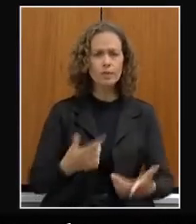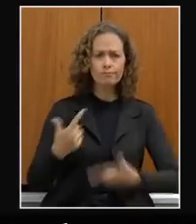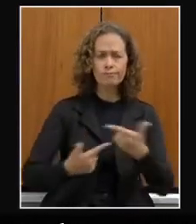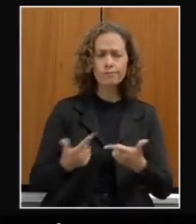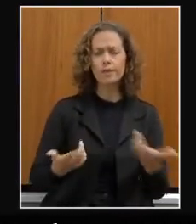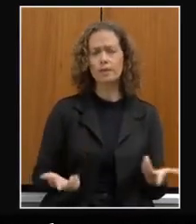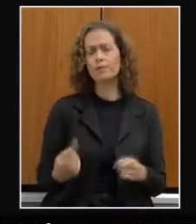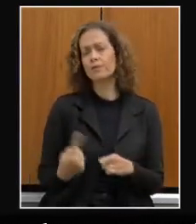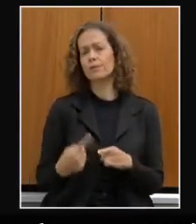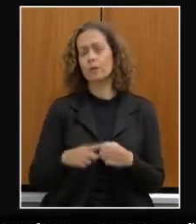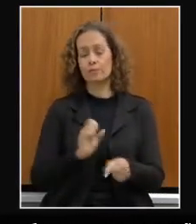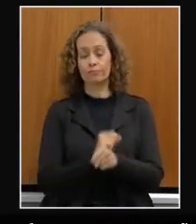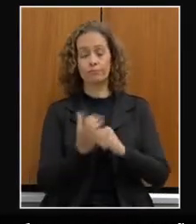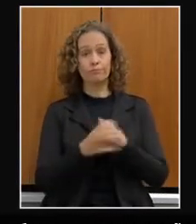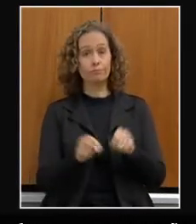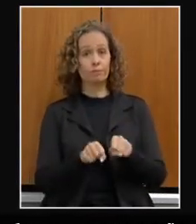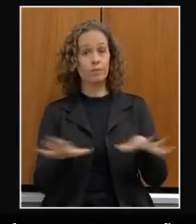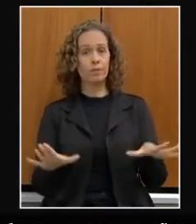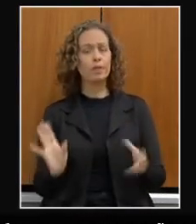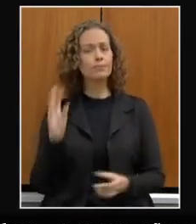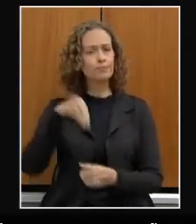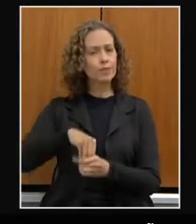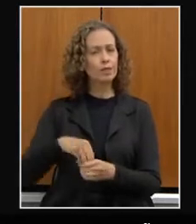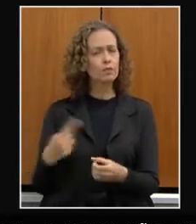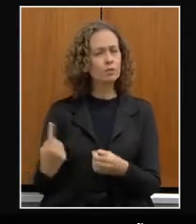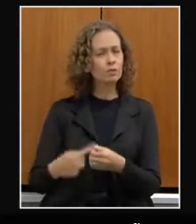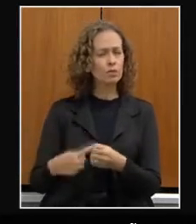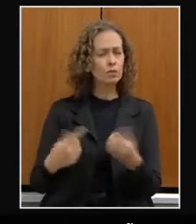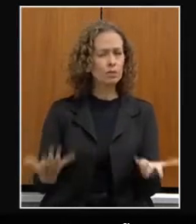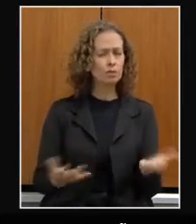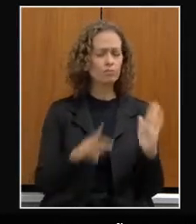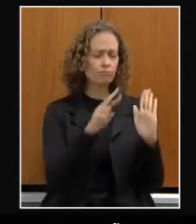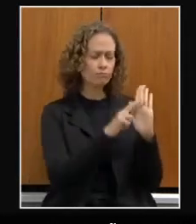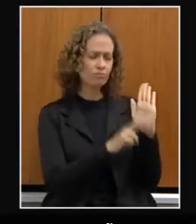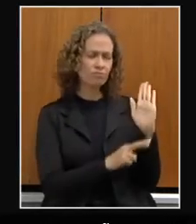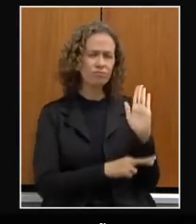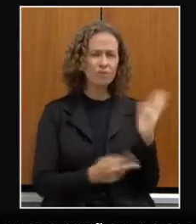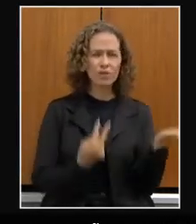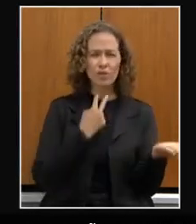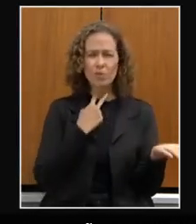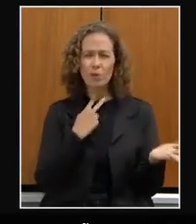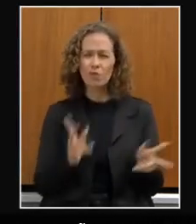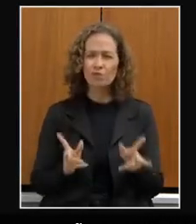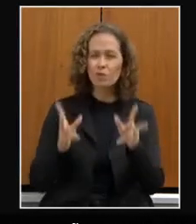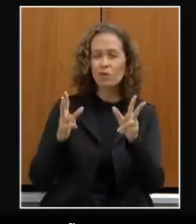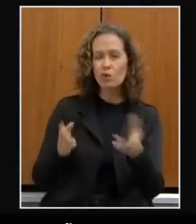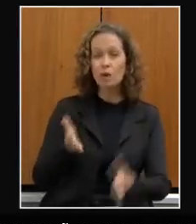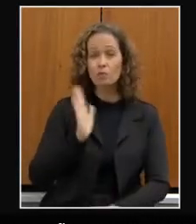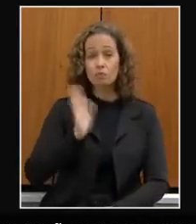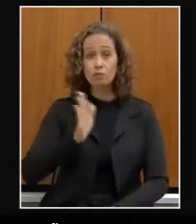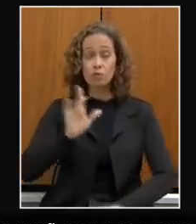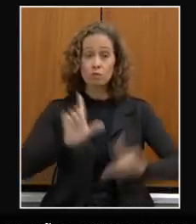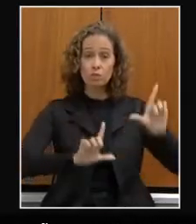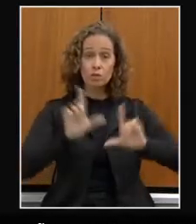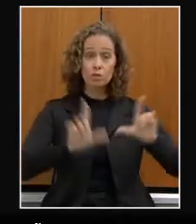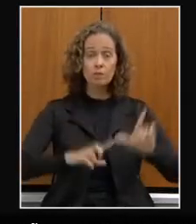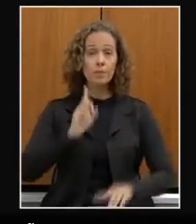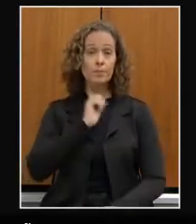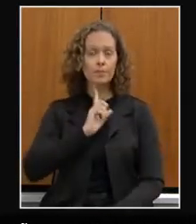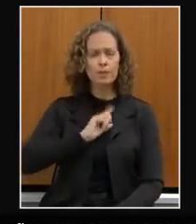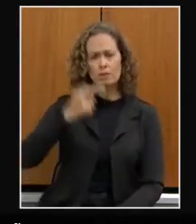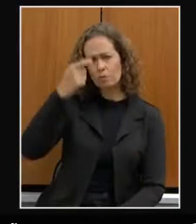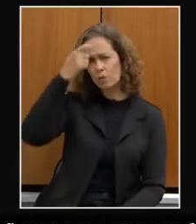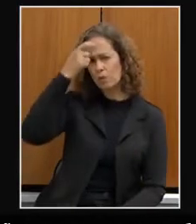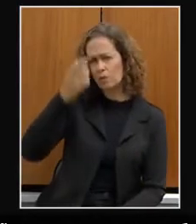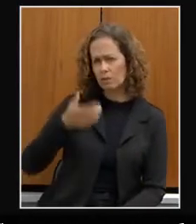pandemias no município será que um desses critérios não poderia ser os próprios critérios usados no programa Minas Consciente quero